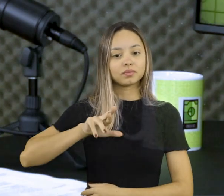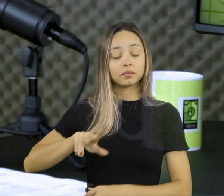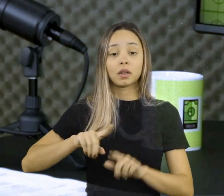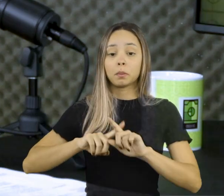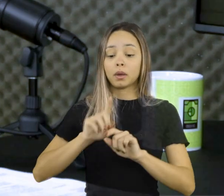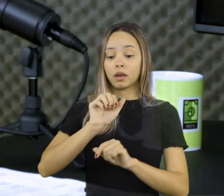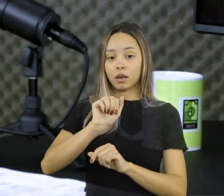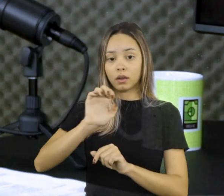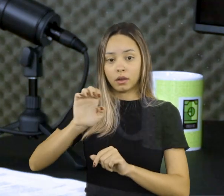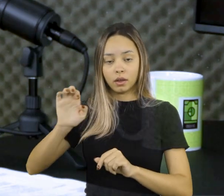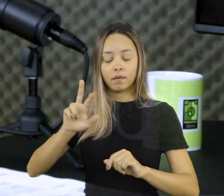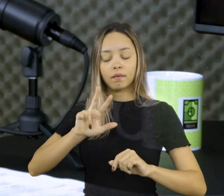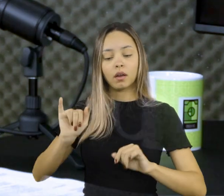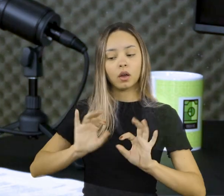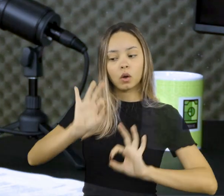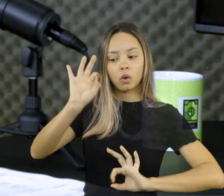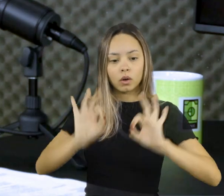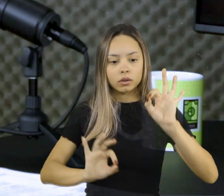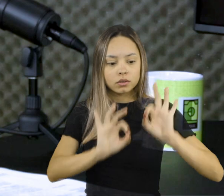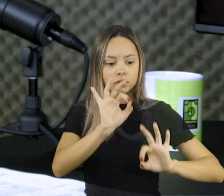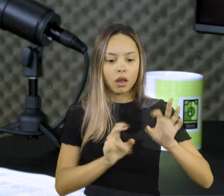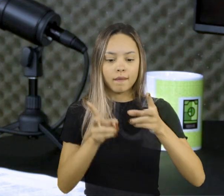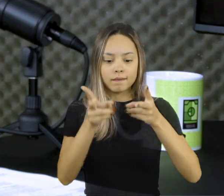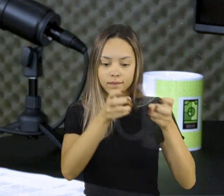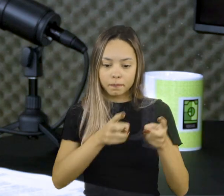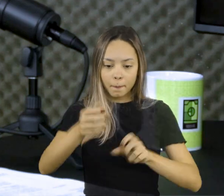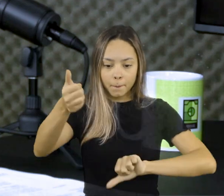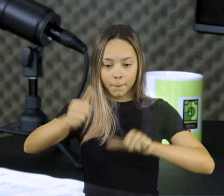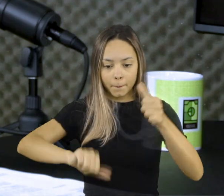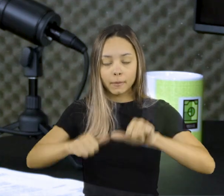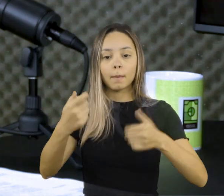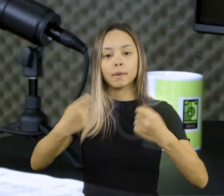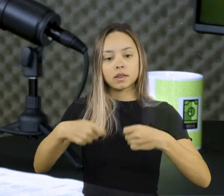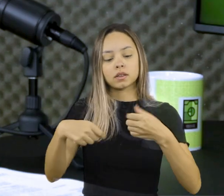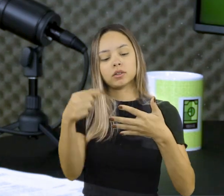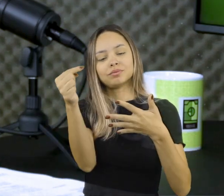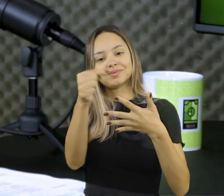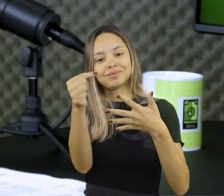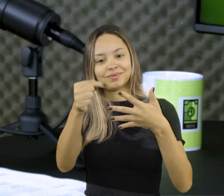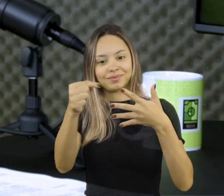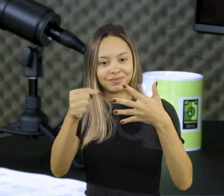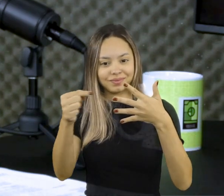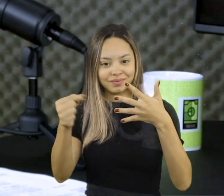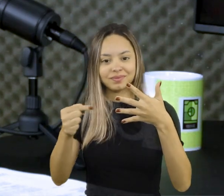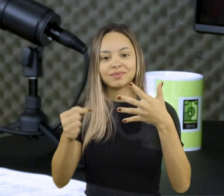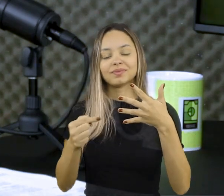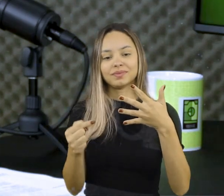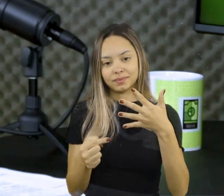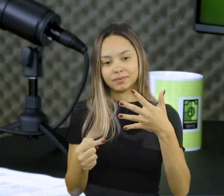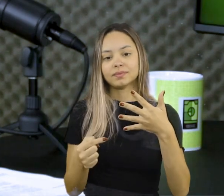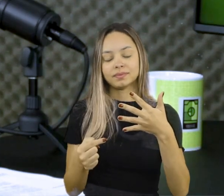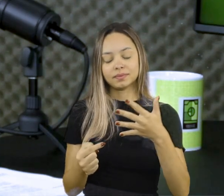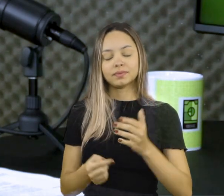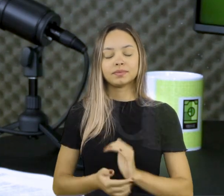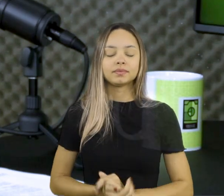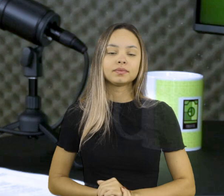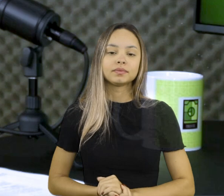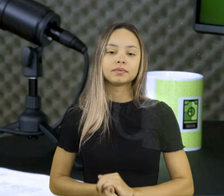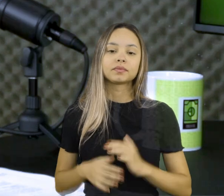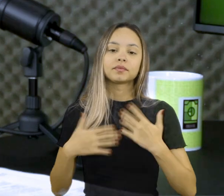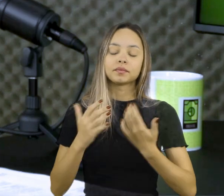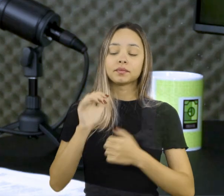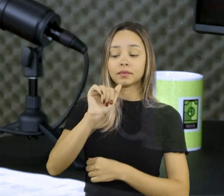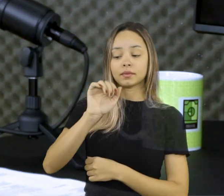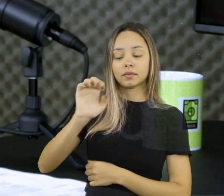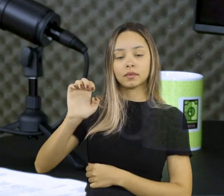nortear essas questões. É o AE que vai dizer, olha, precisa disso, precisa daquilo, precisa disso. E aí o AE vai